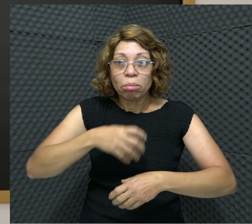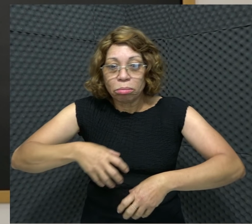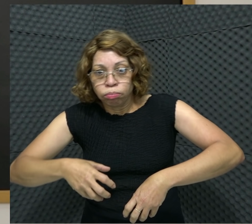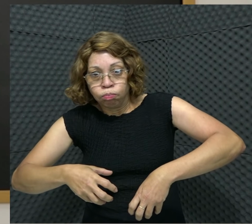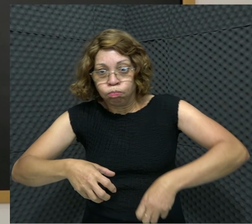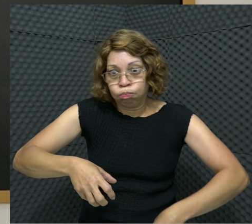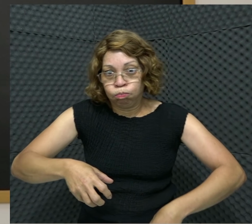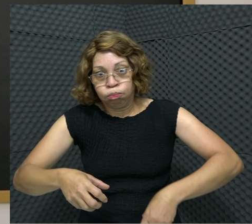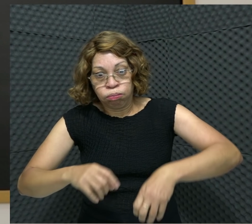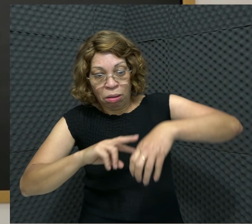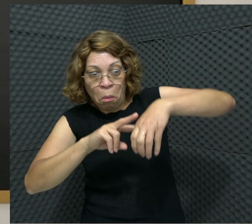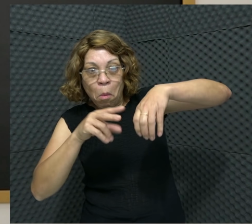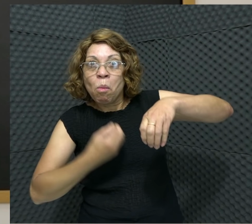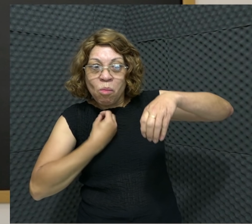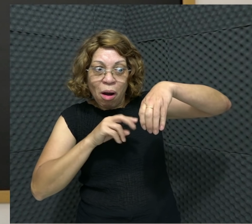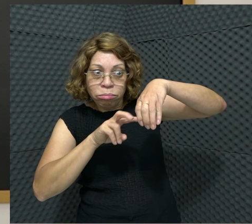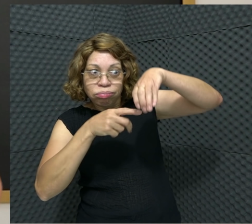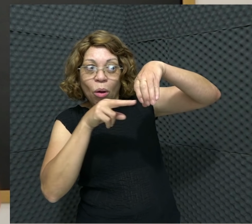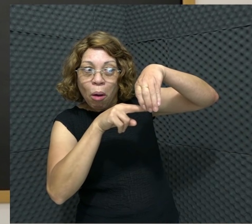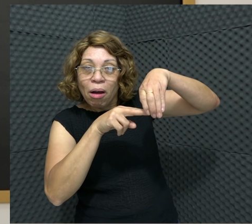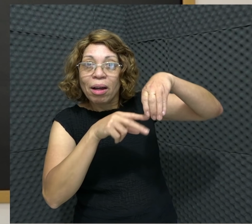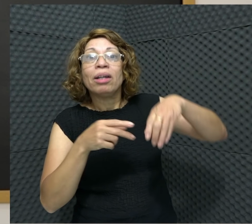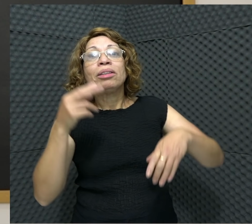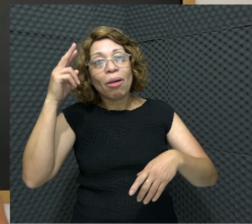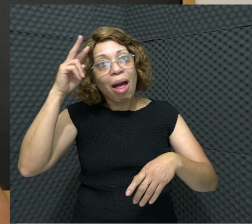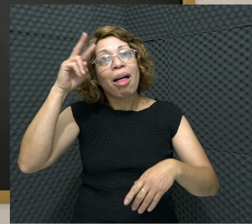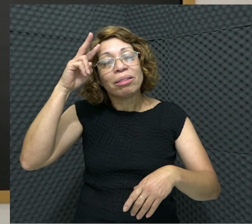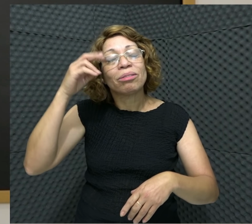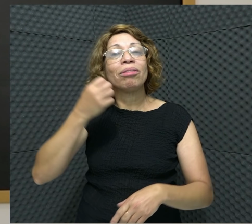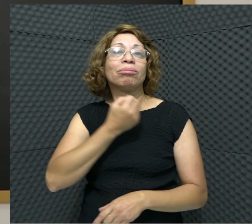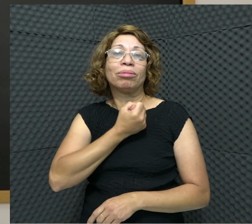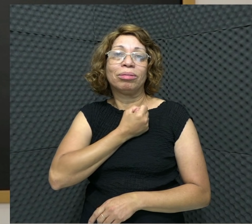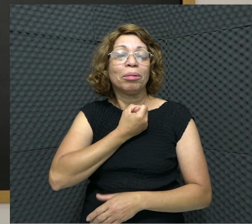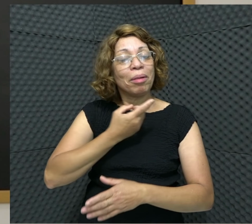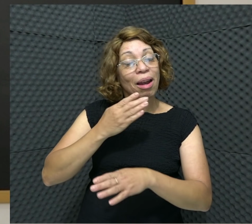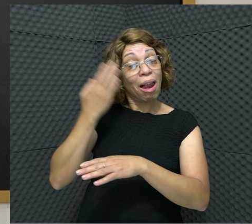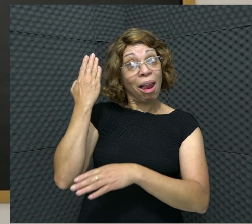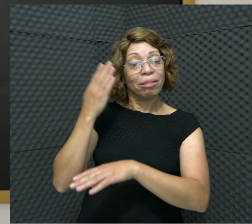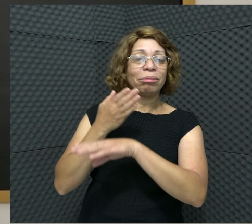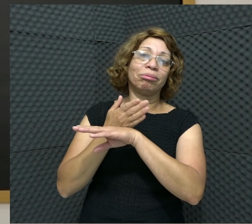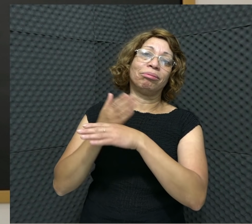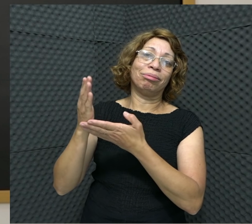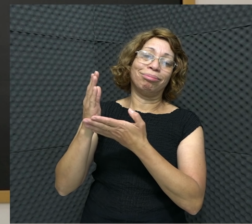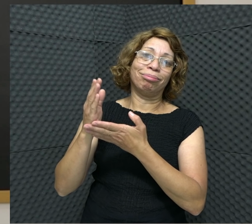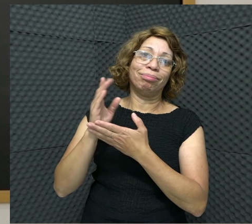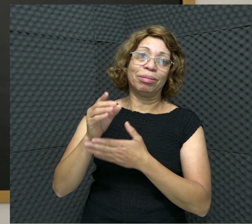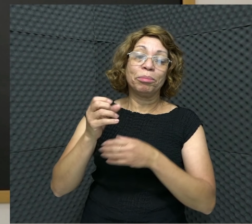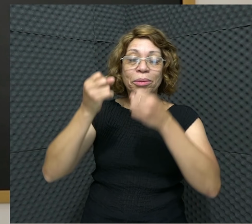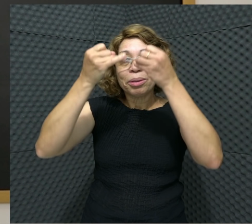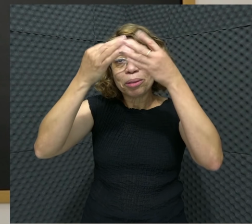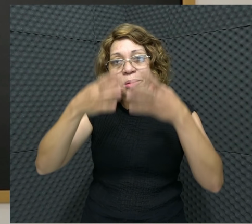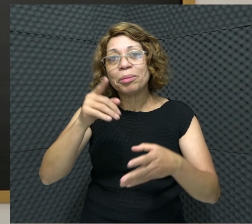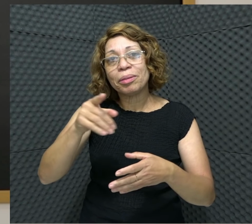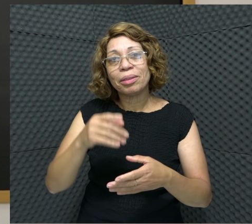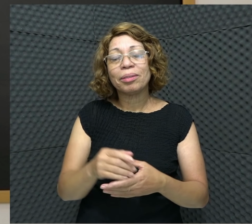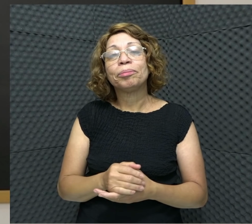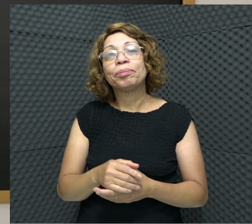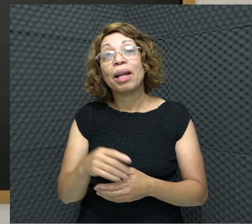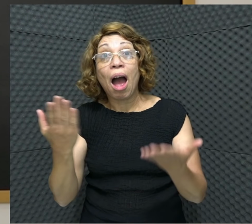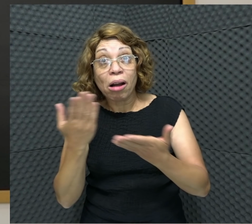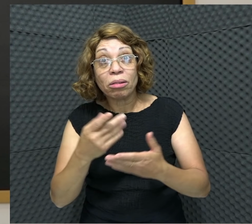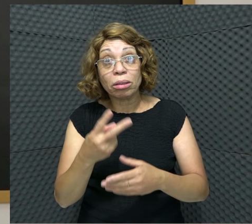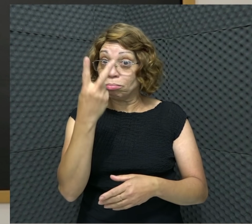30 mil anos atrás? Pois é, nós estudamos isso na história dos números, lá no comecinho, quando eu comecei a falar